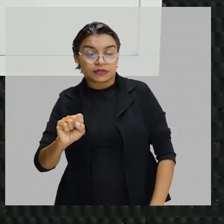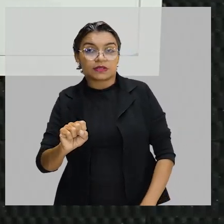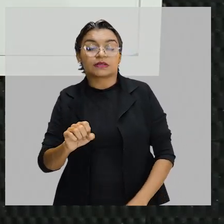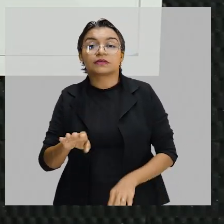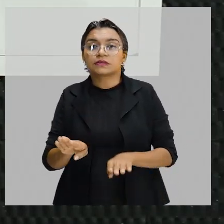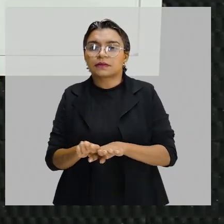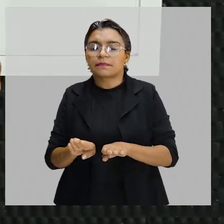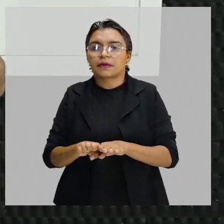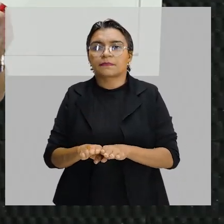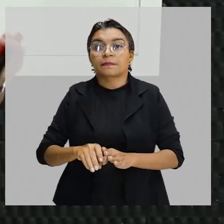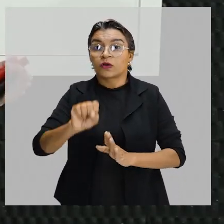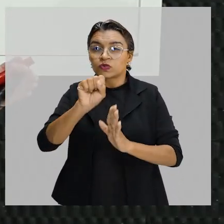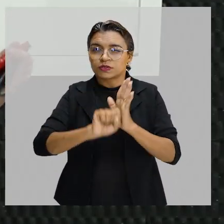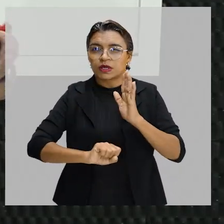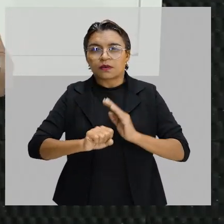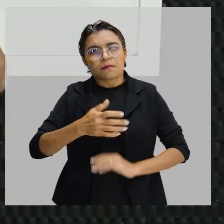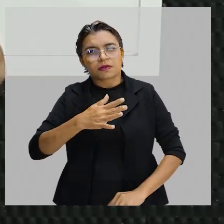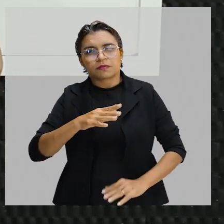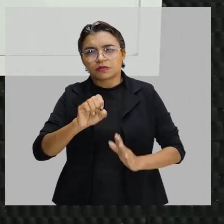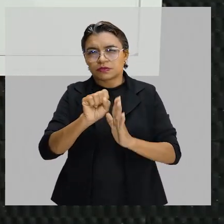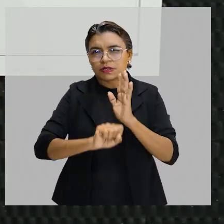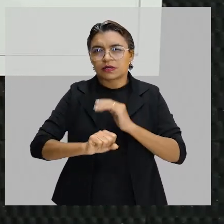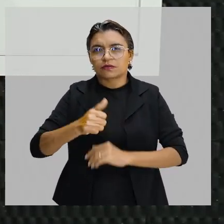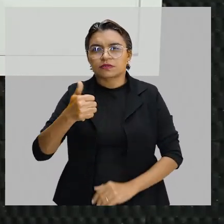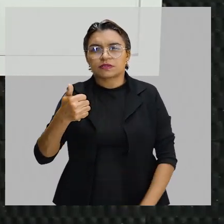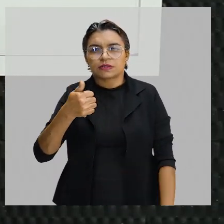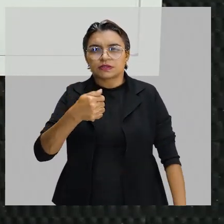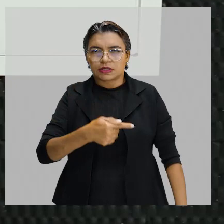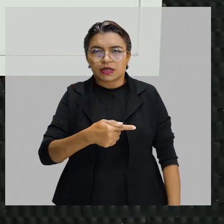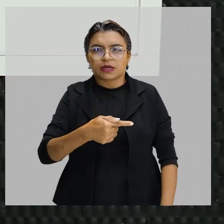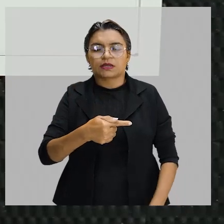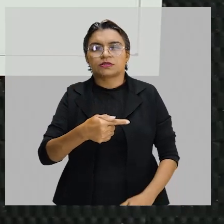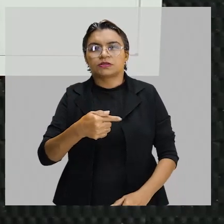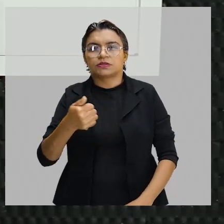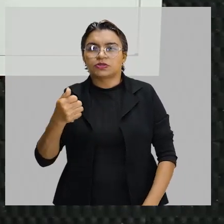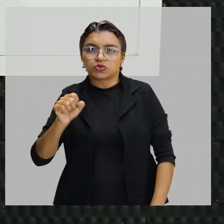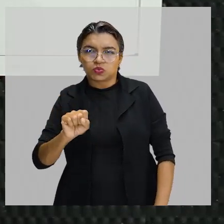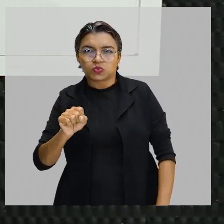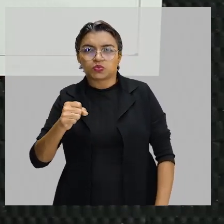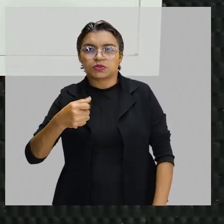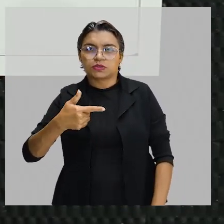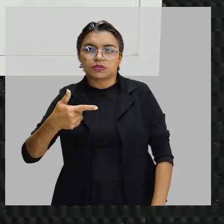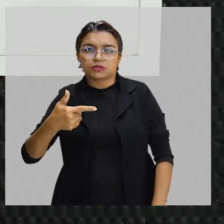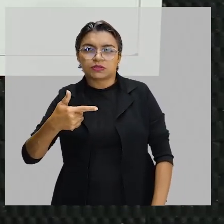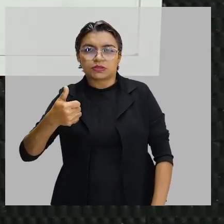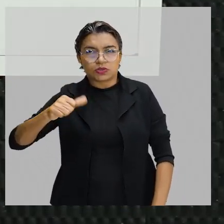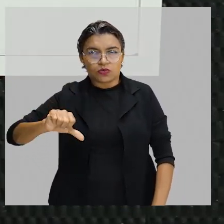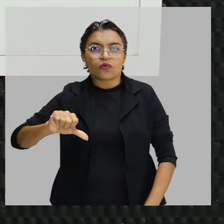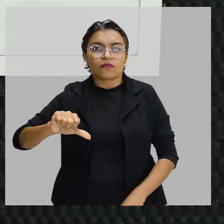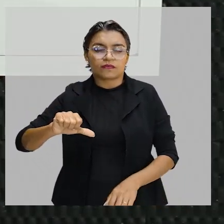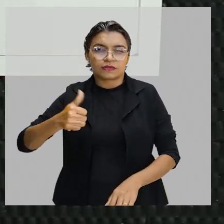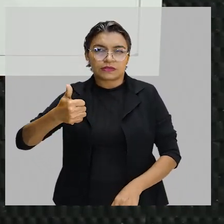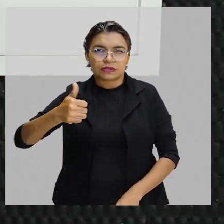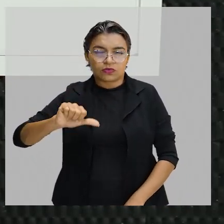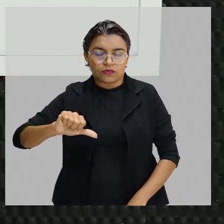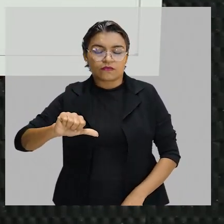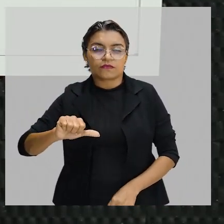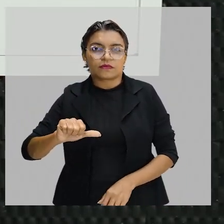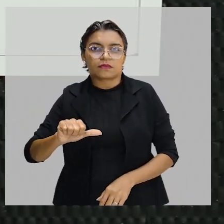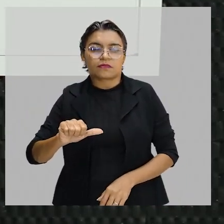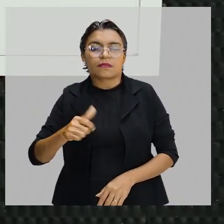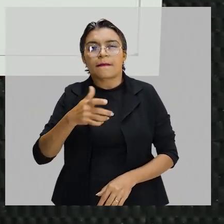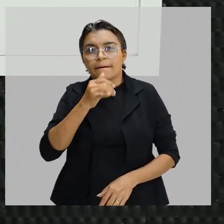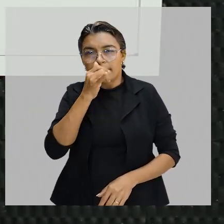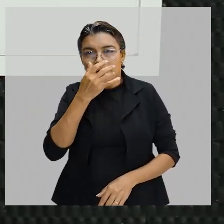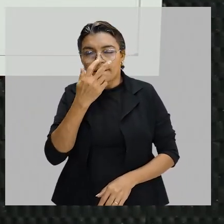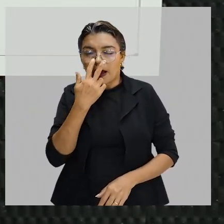no século 17, 18 e 19, esse interim, principalmente no final do 17, né, com as revoluções